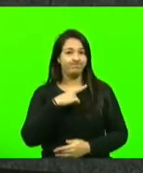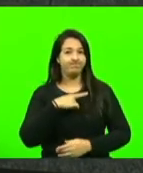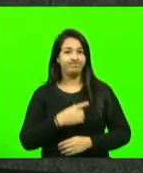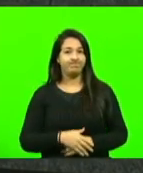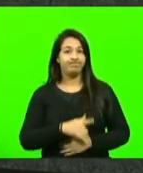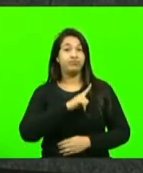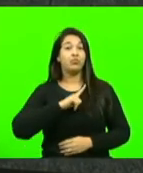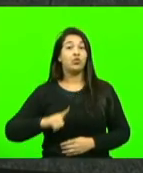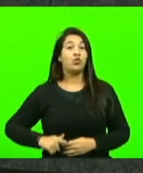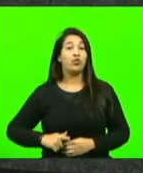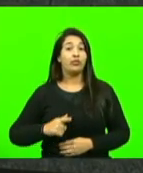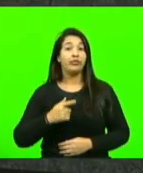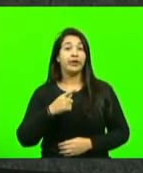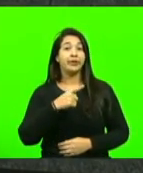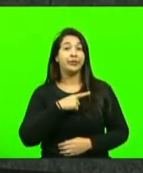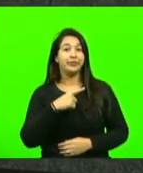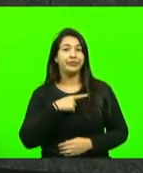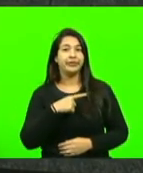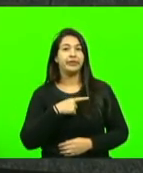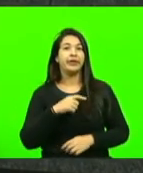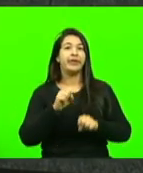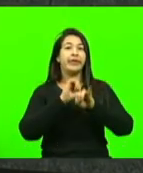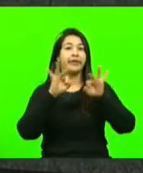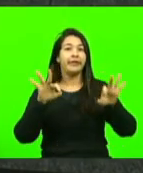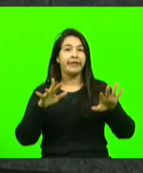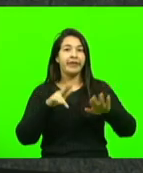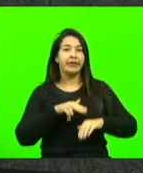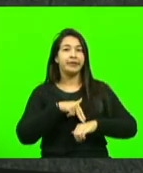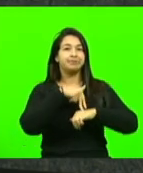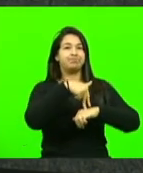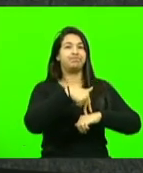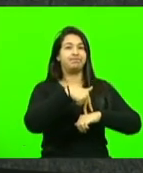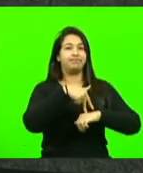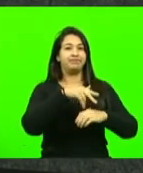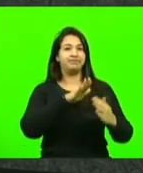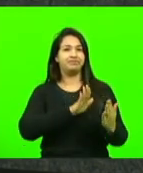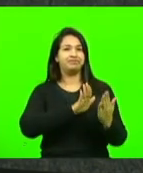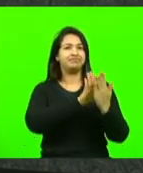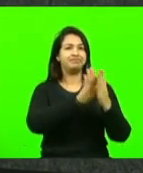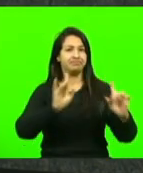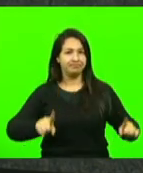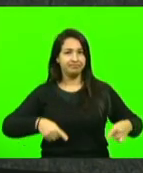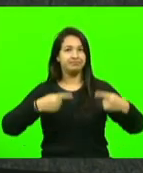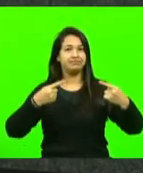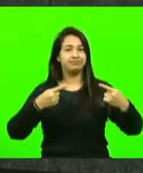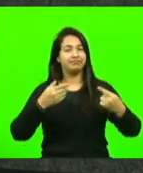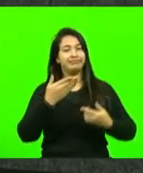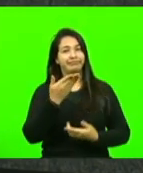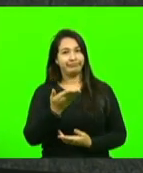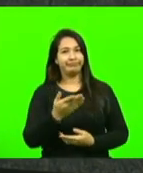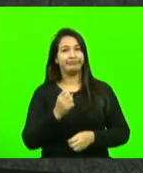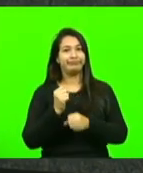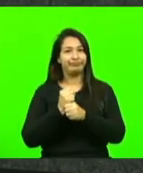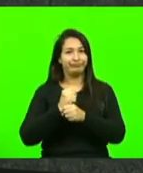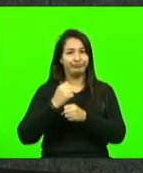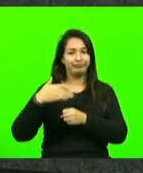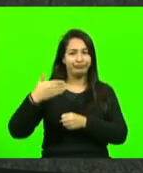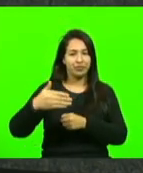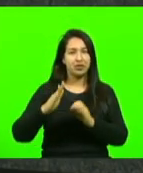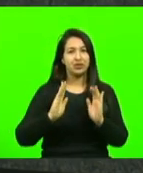governo vem que diz que é claramente se colocando nessa posição de enfrentamento é nesses últimos anos então a gente precisa